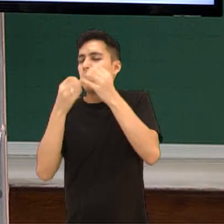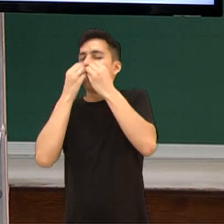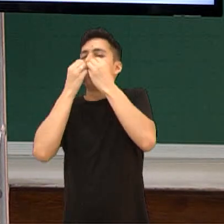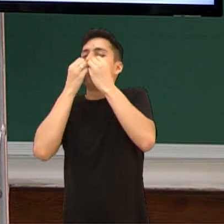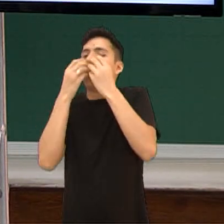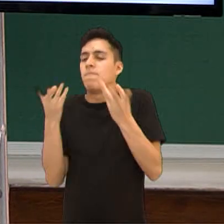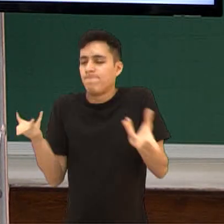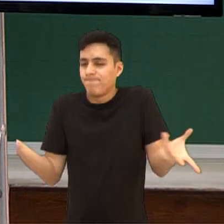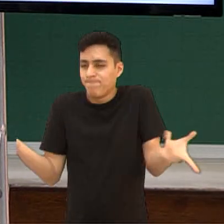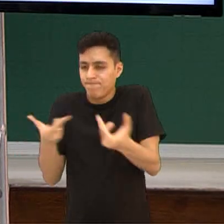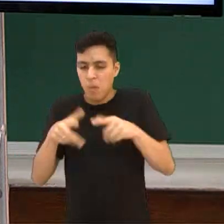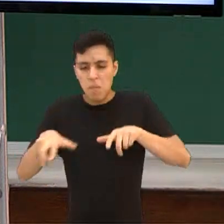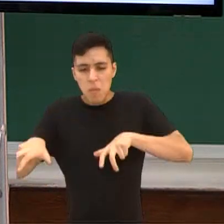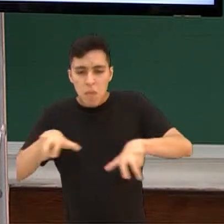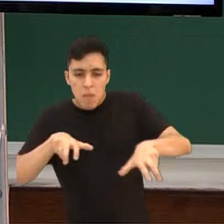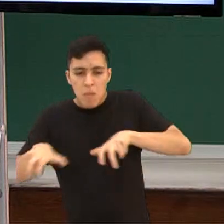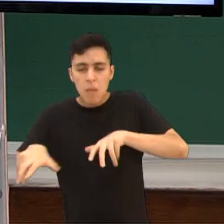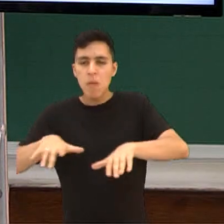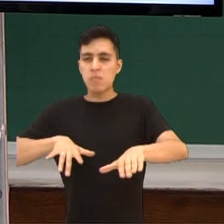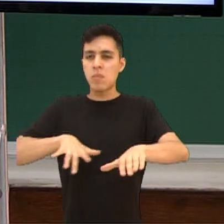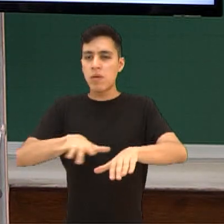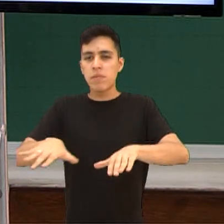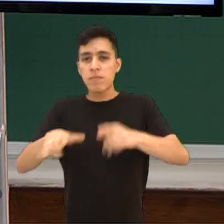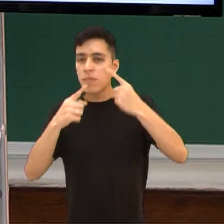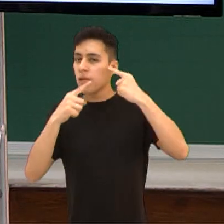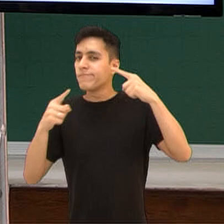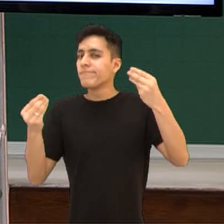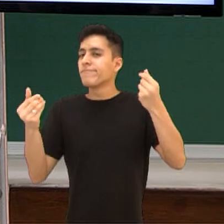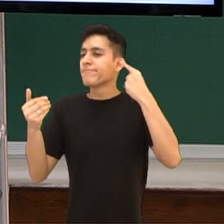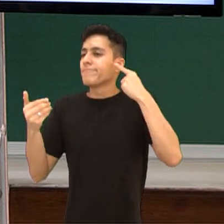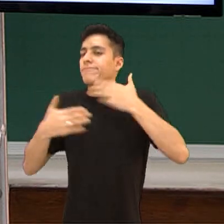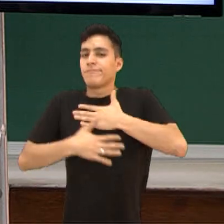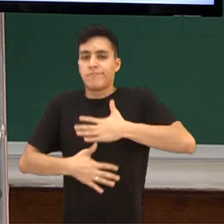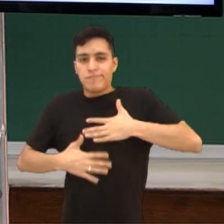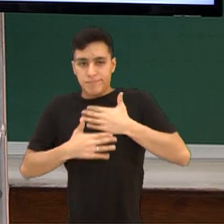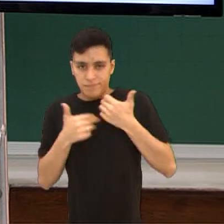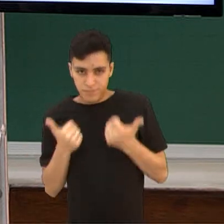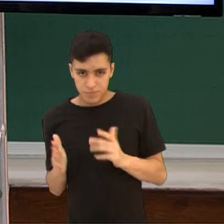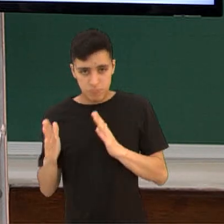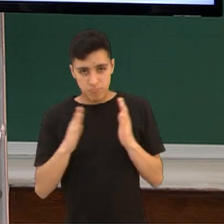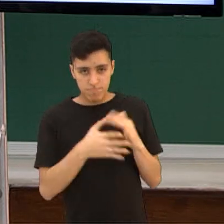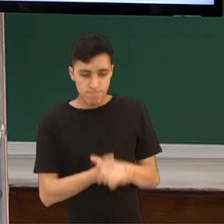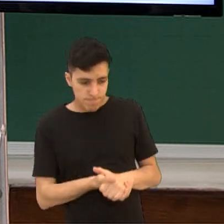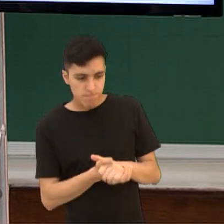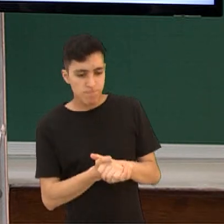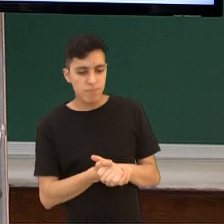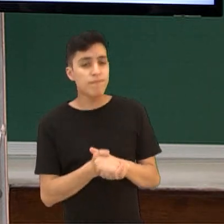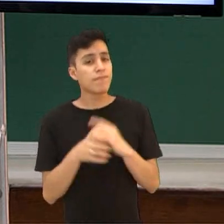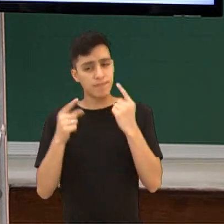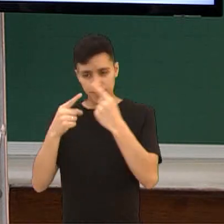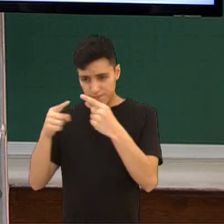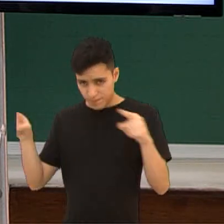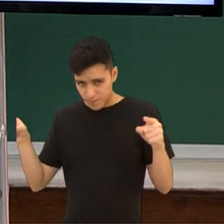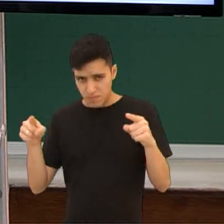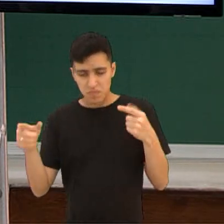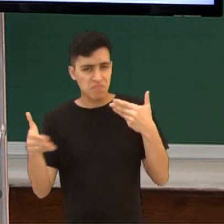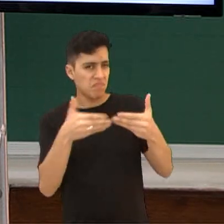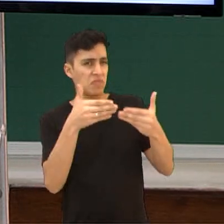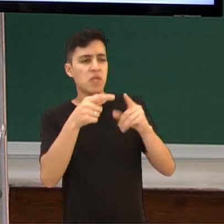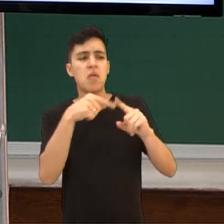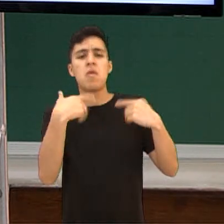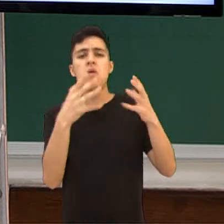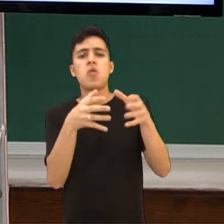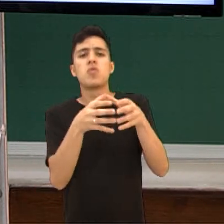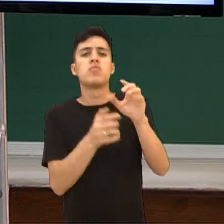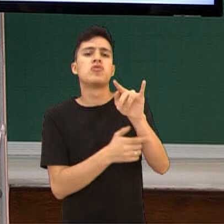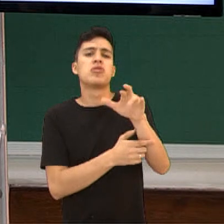faz para ter um efeito interessante. Então, é toda música independente de gênero que se utiliza de instrumentos musicais da